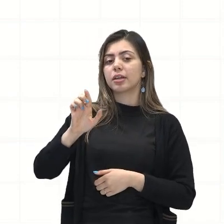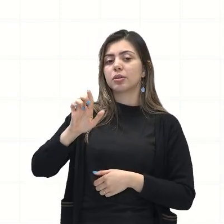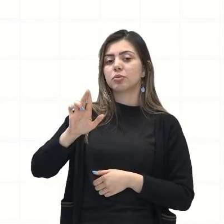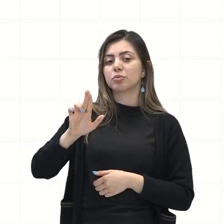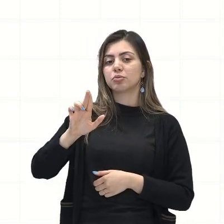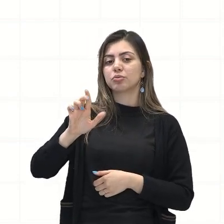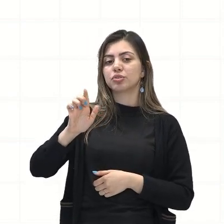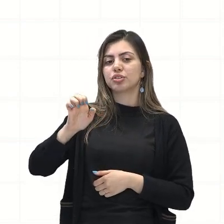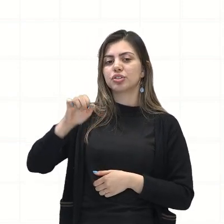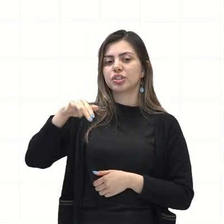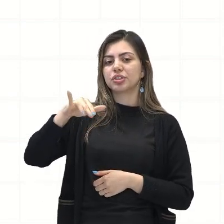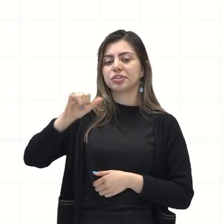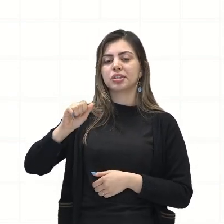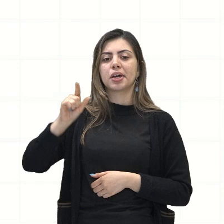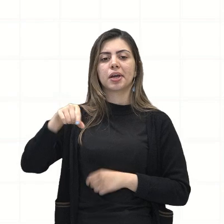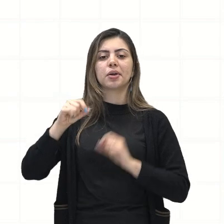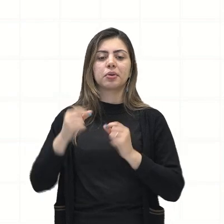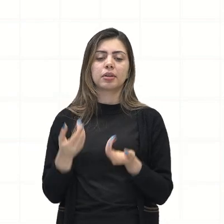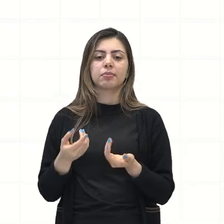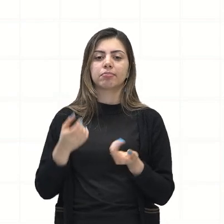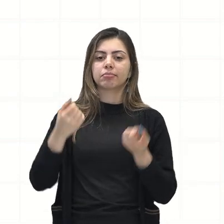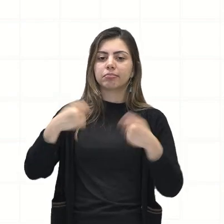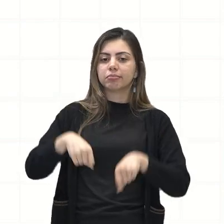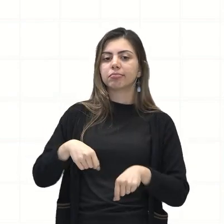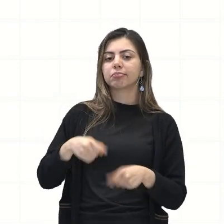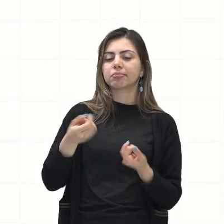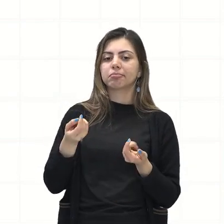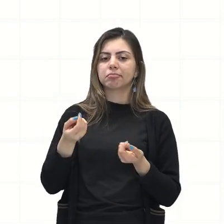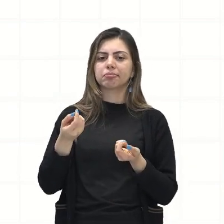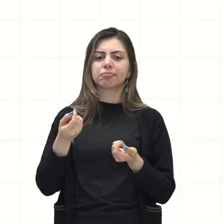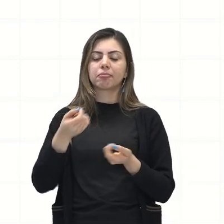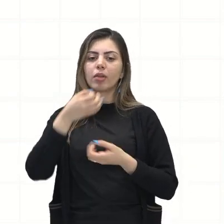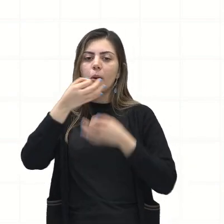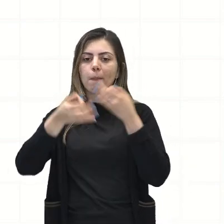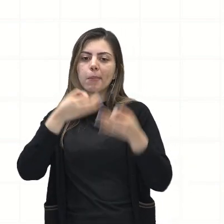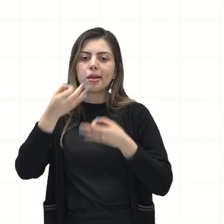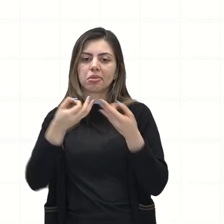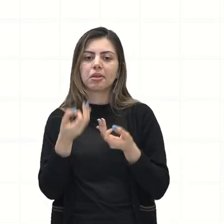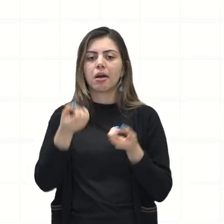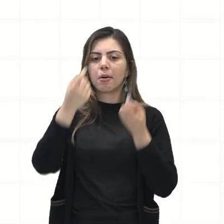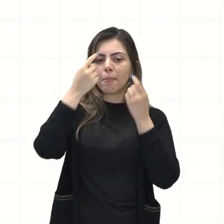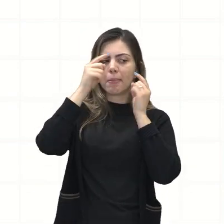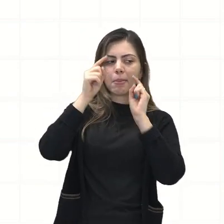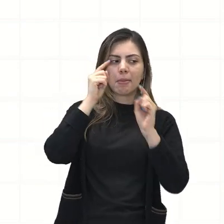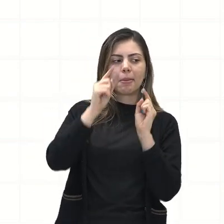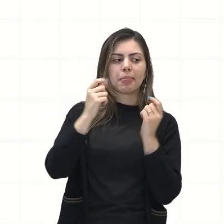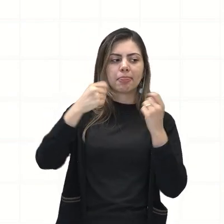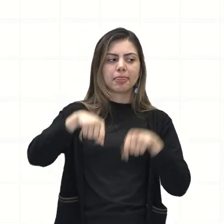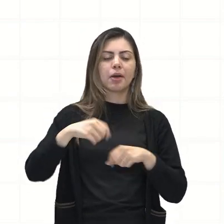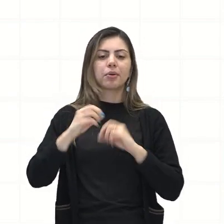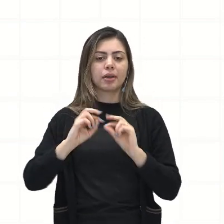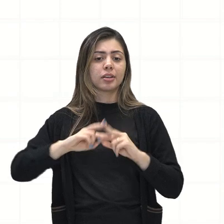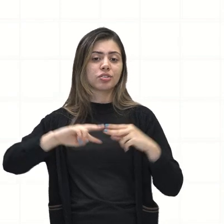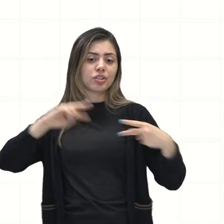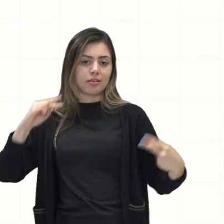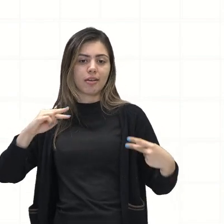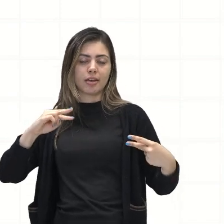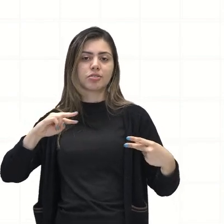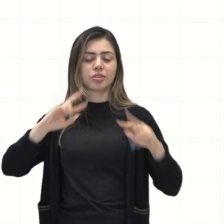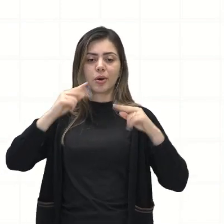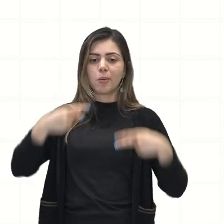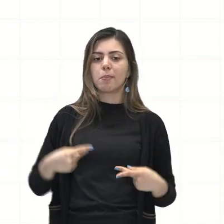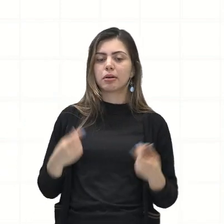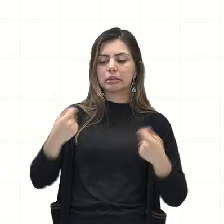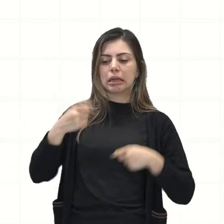de ideias e práticas que buscam melhorar a qualidade genética de uma população humana.